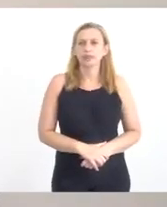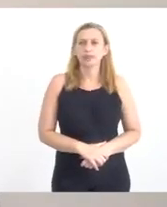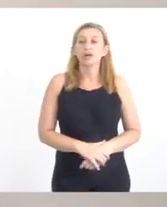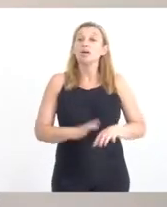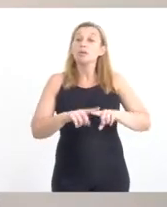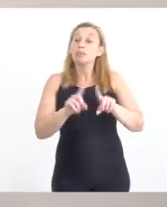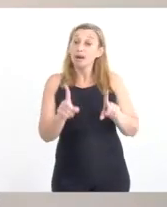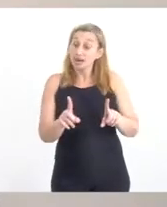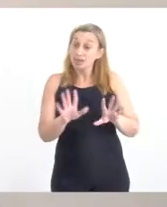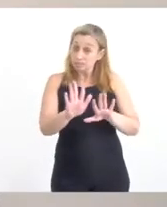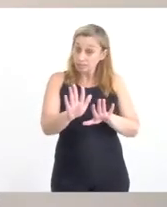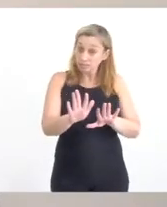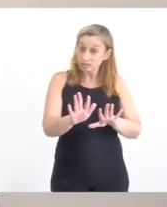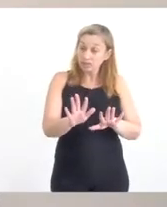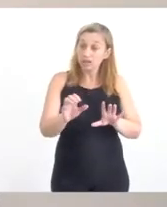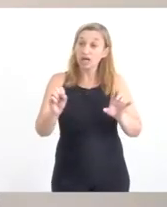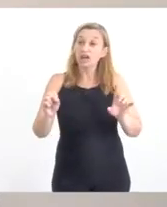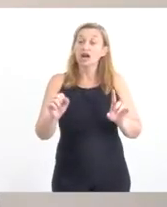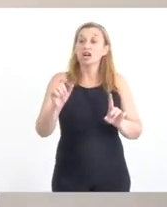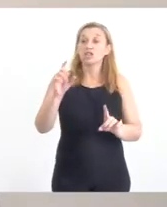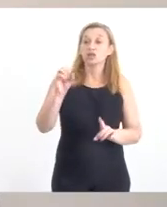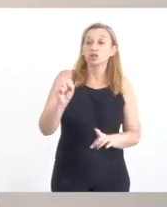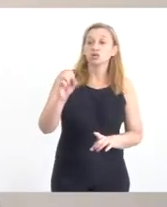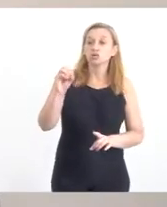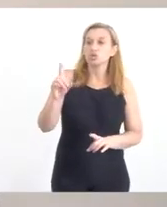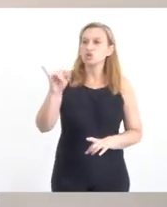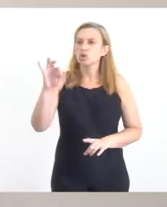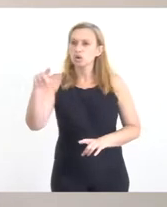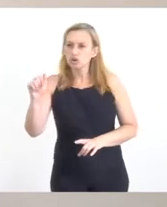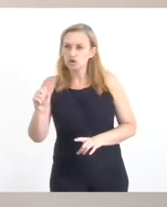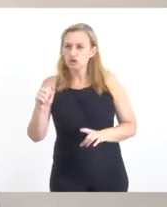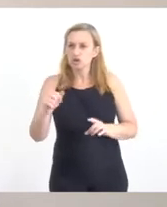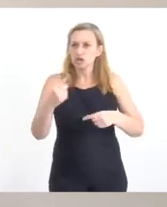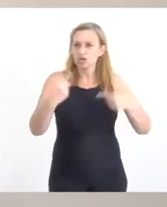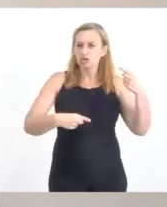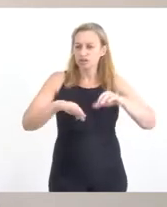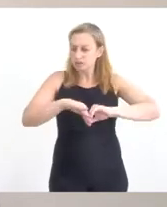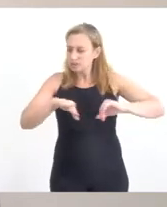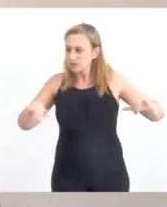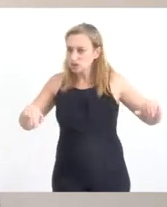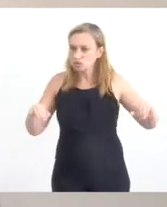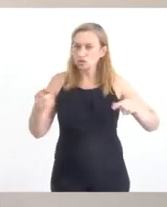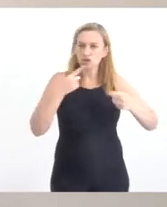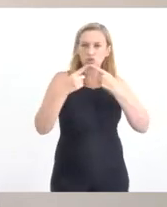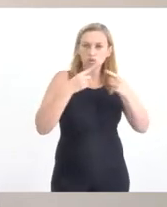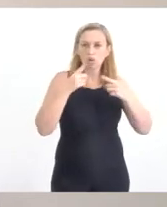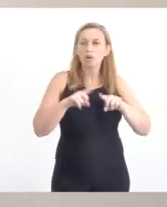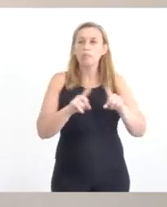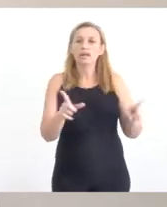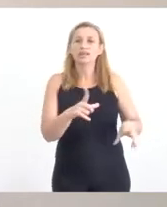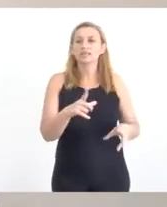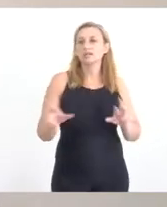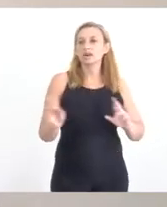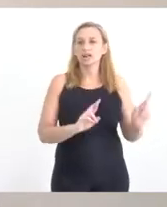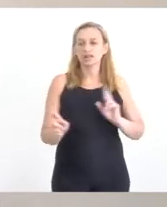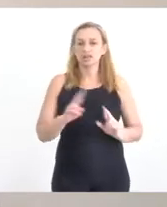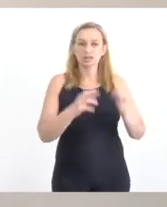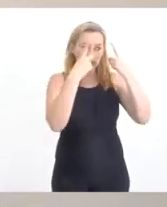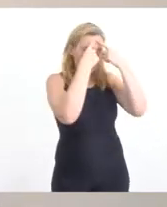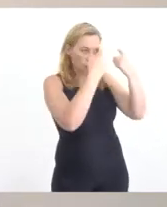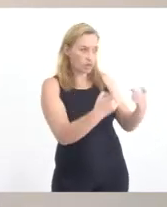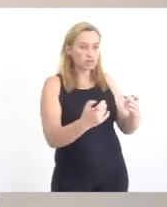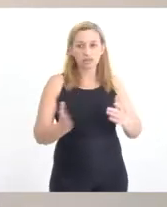é mas a violência e aí a sociologia politicamente se afastou de si de baixo mas existe uma relação entre a violência